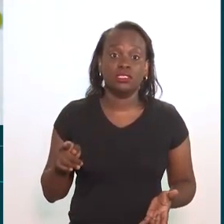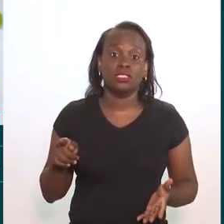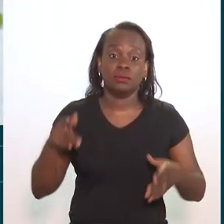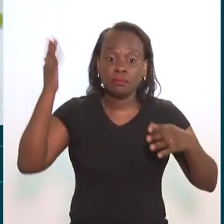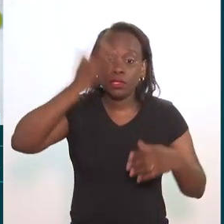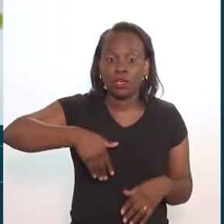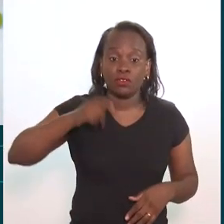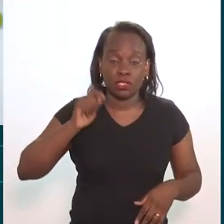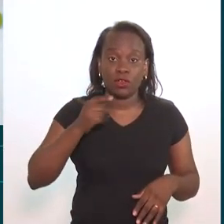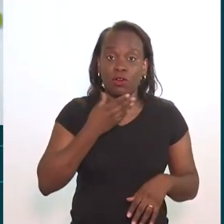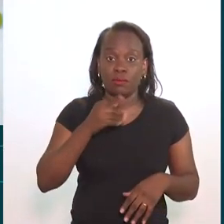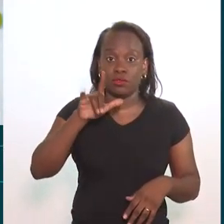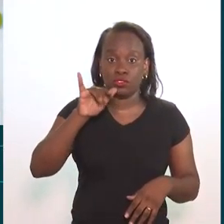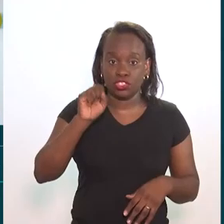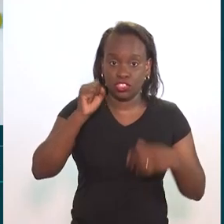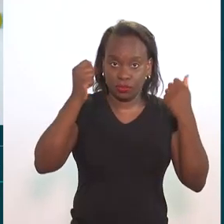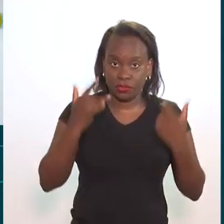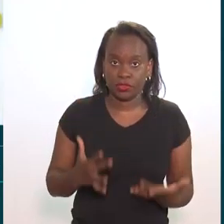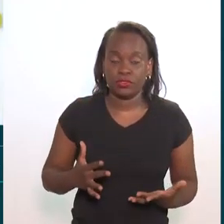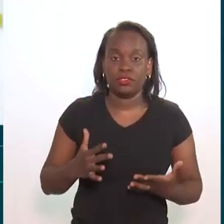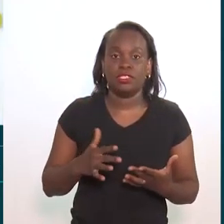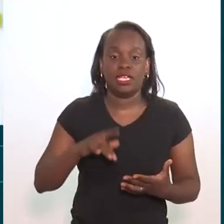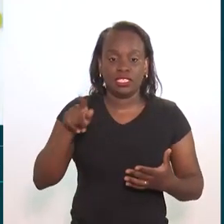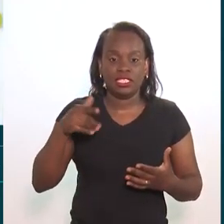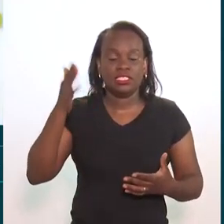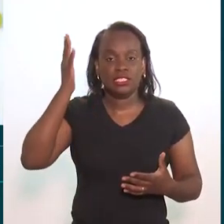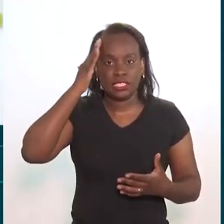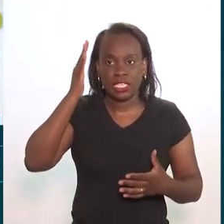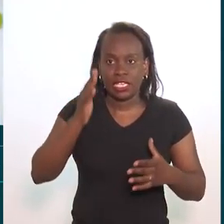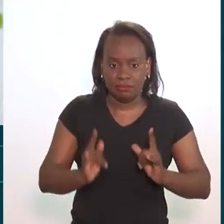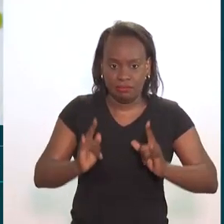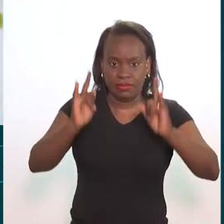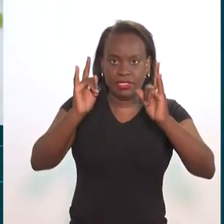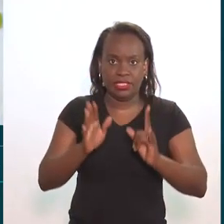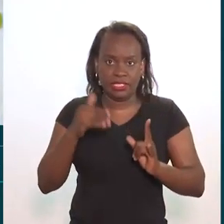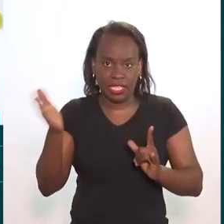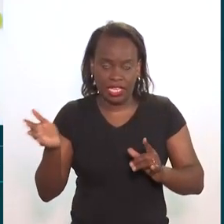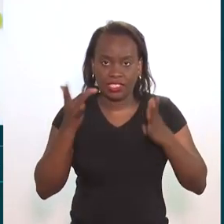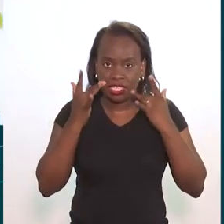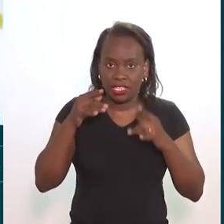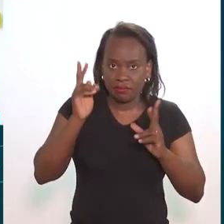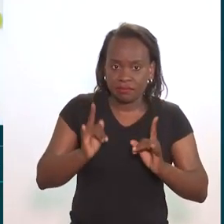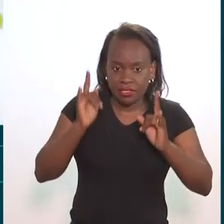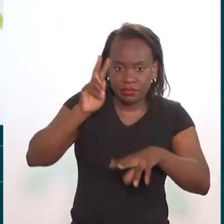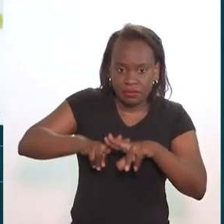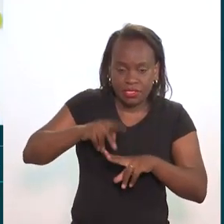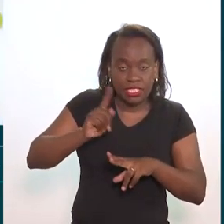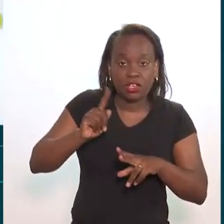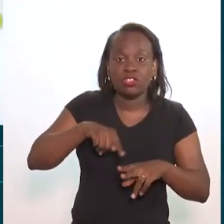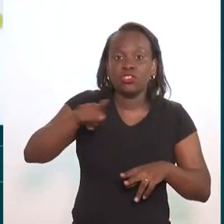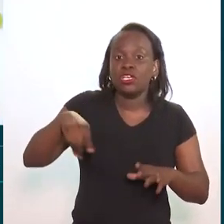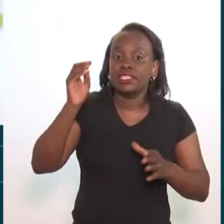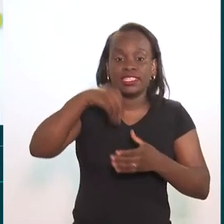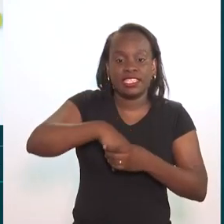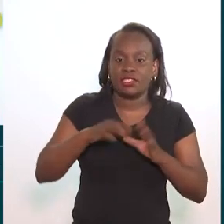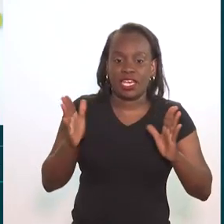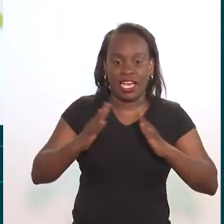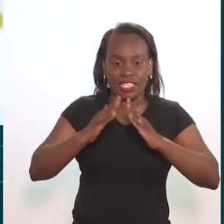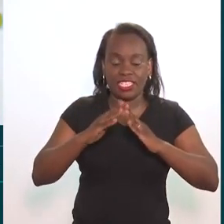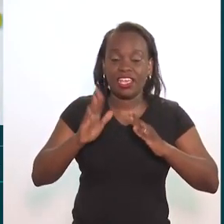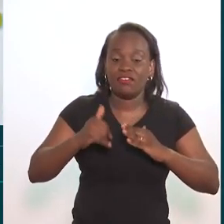isso prova, quando o Luiz fala que a gente sai do edifício, né, o teatro é um edifício, a prova disso é que o nosso